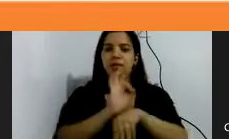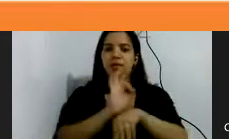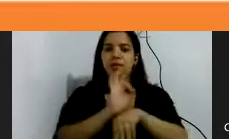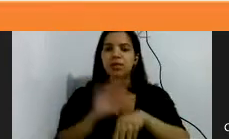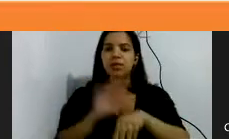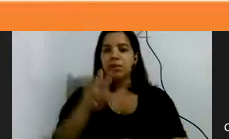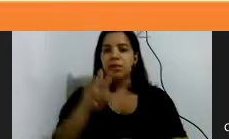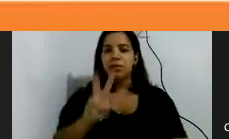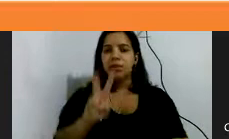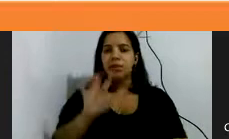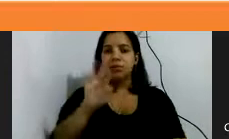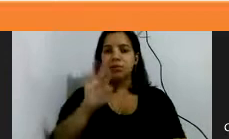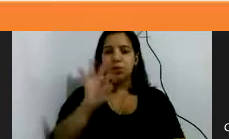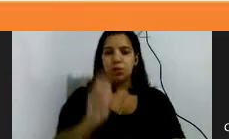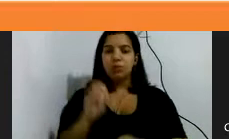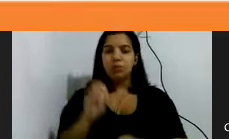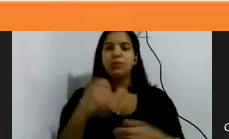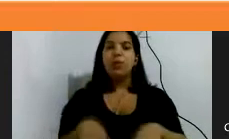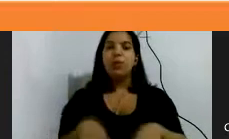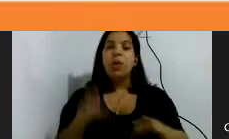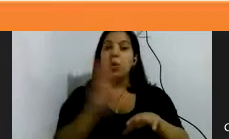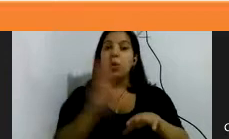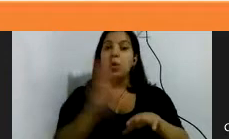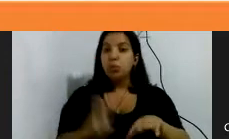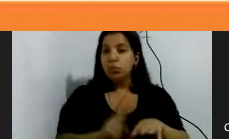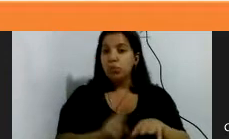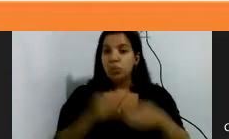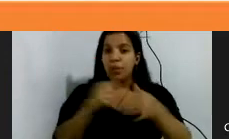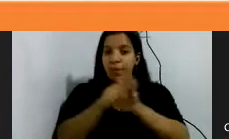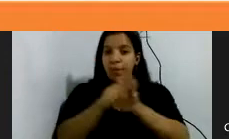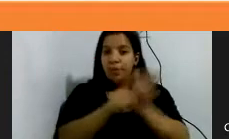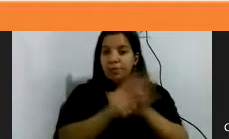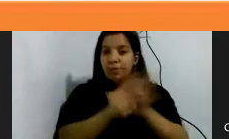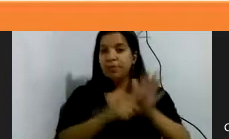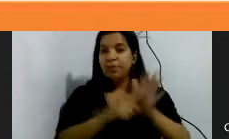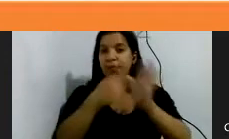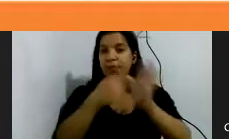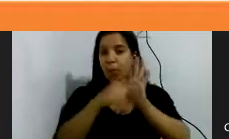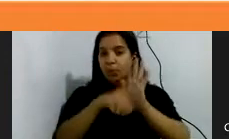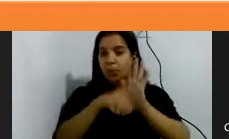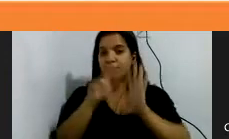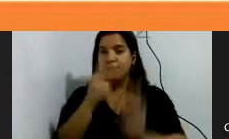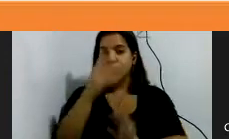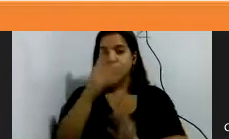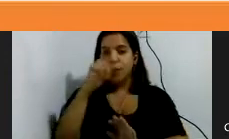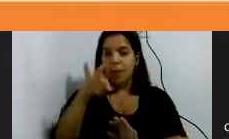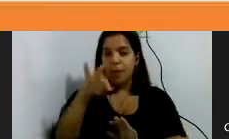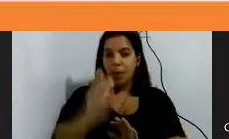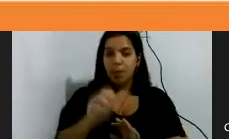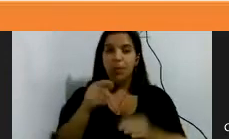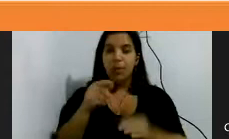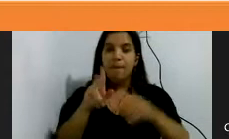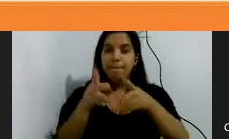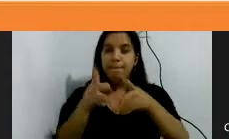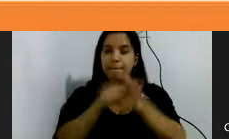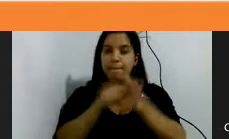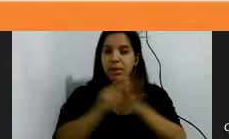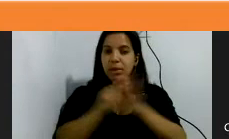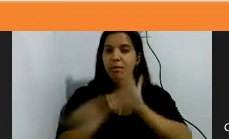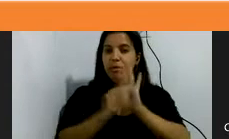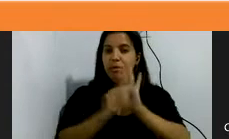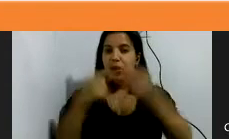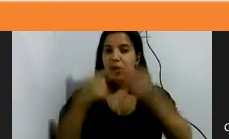vitro. Então, ele é amplamente utilizado na investigação imunohematológica para detecção e